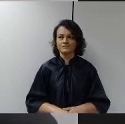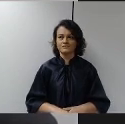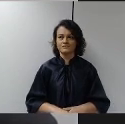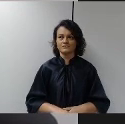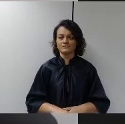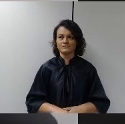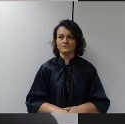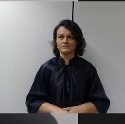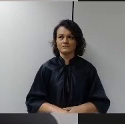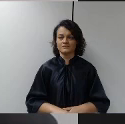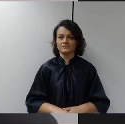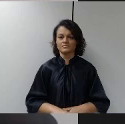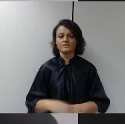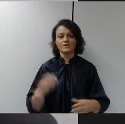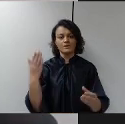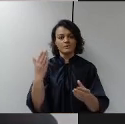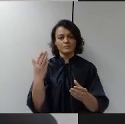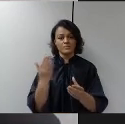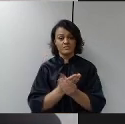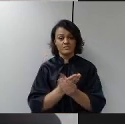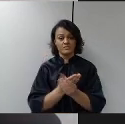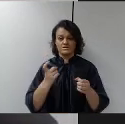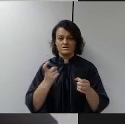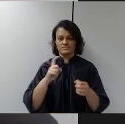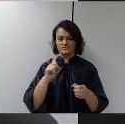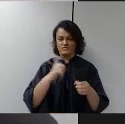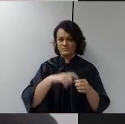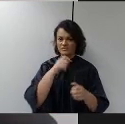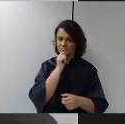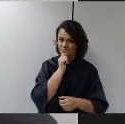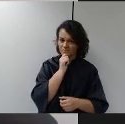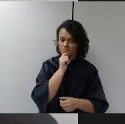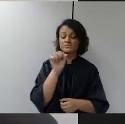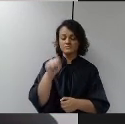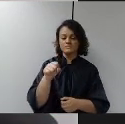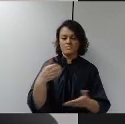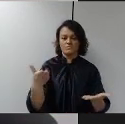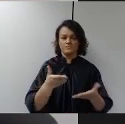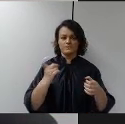O processo não voltou ainda. Voltou agora, ministro. Agora, né? Pois não.